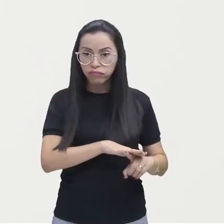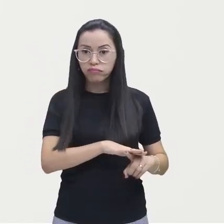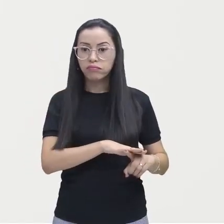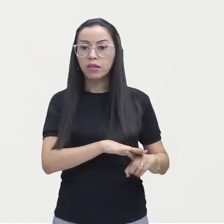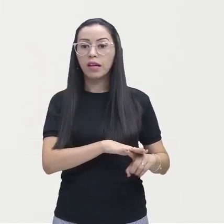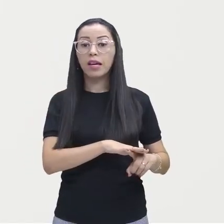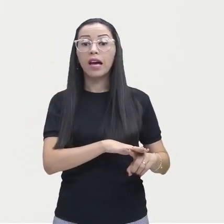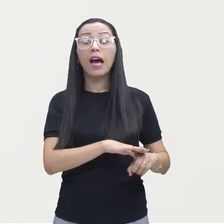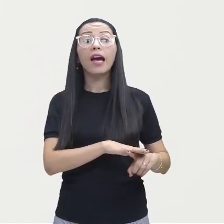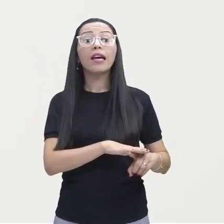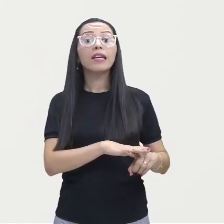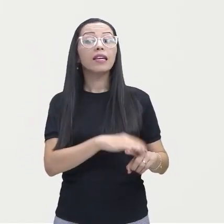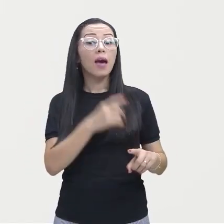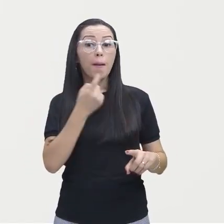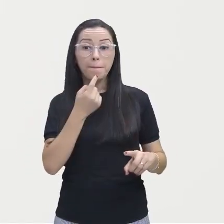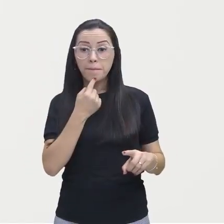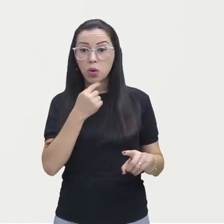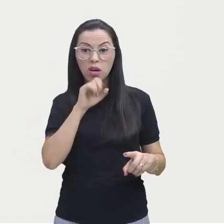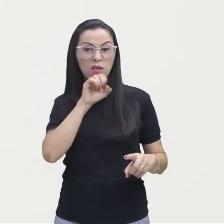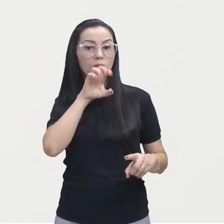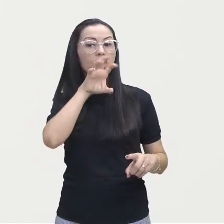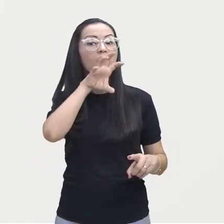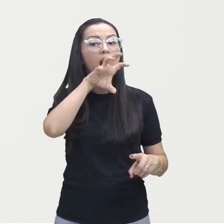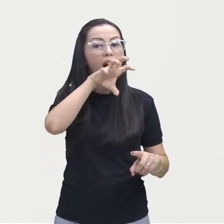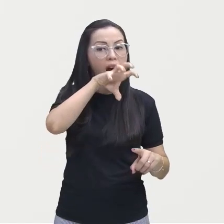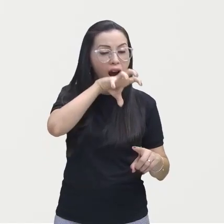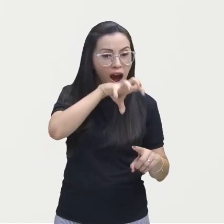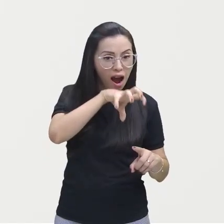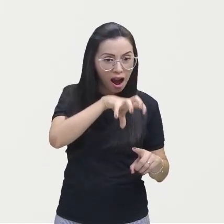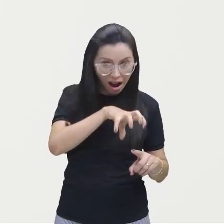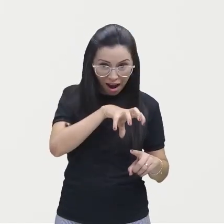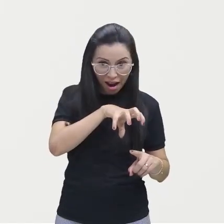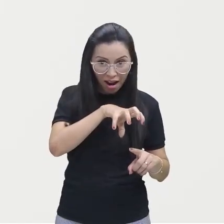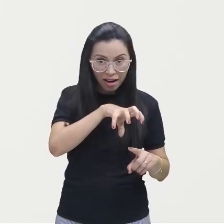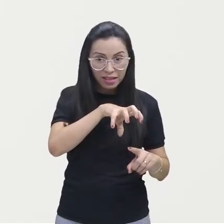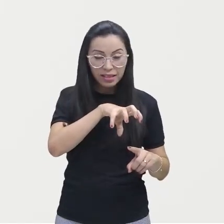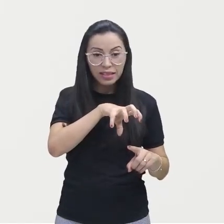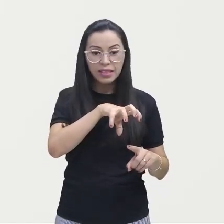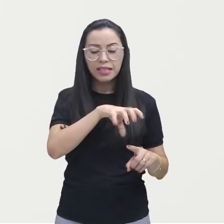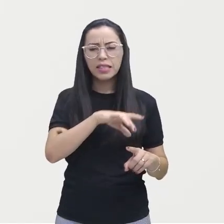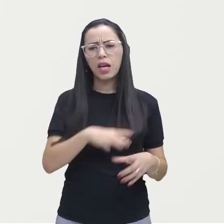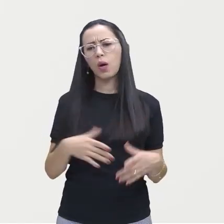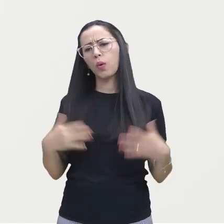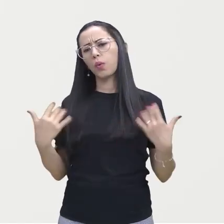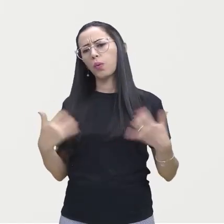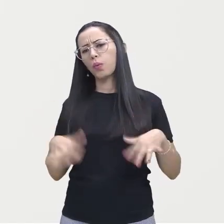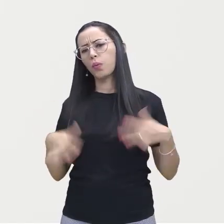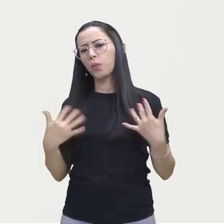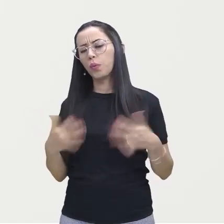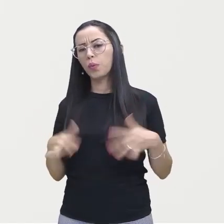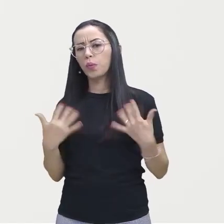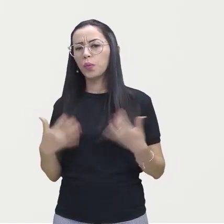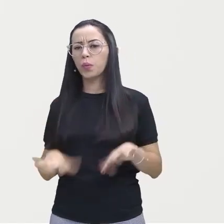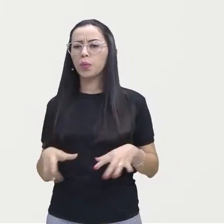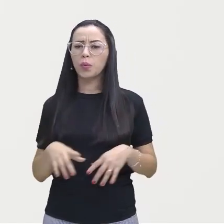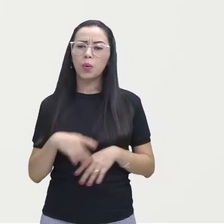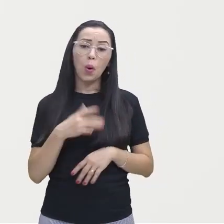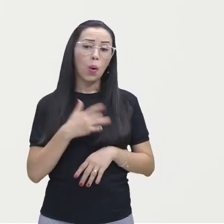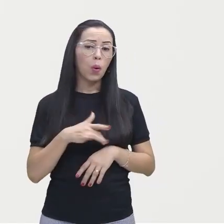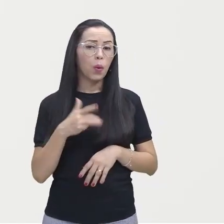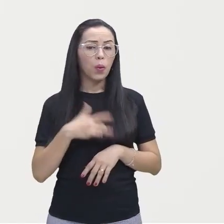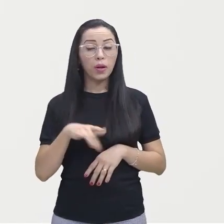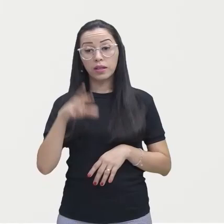grande, e preparou-se para o engolir. Coitado desse ratinho. Essas